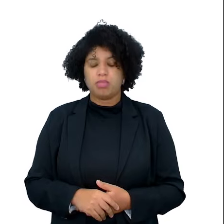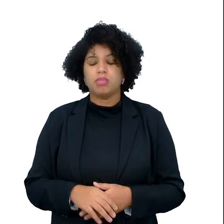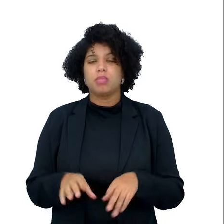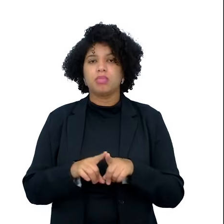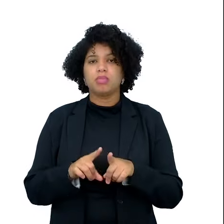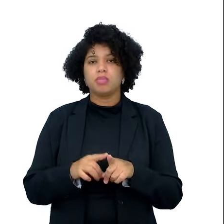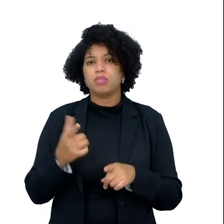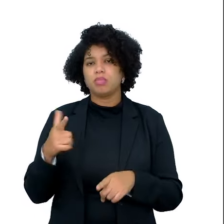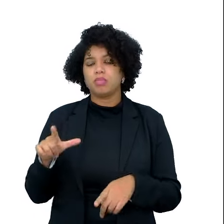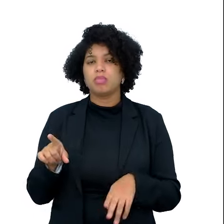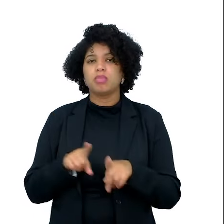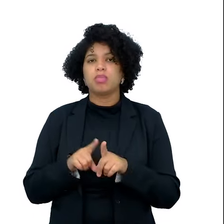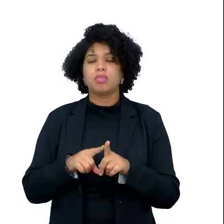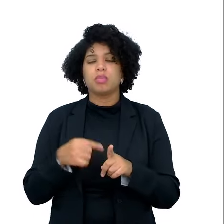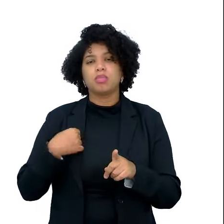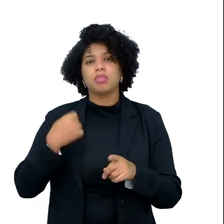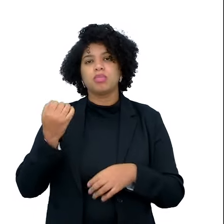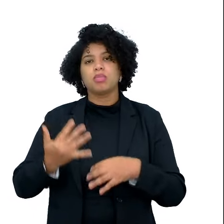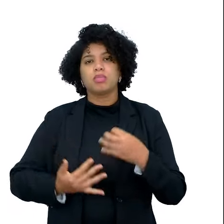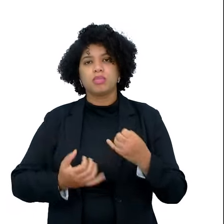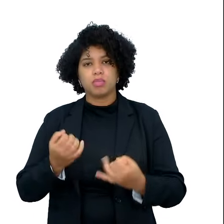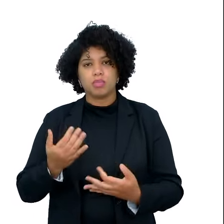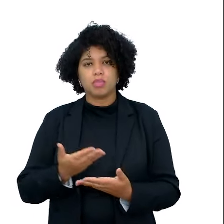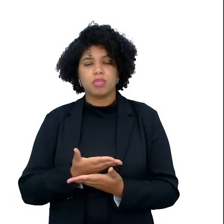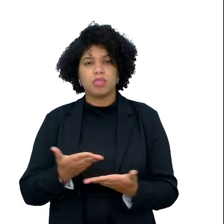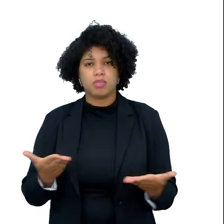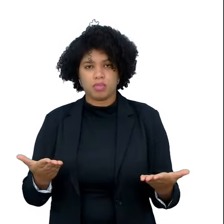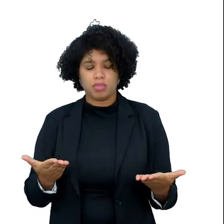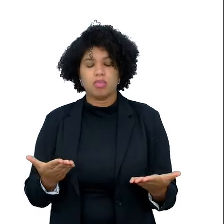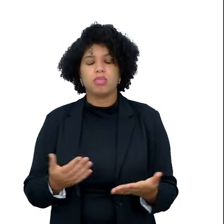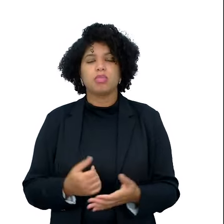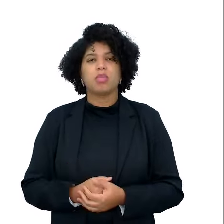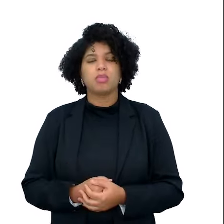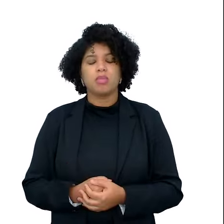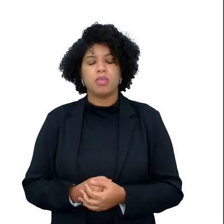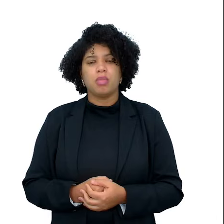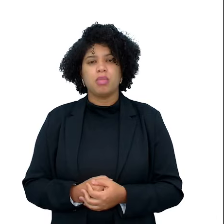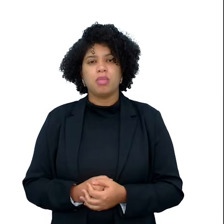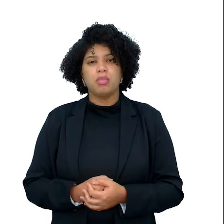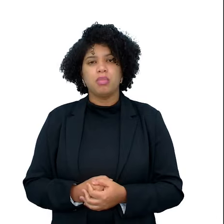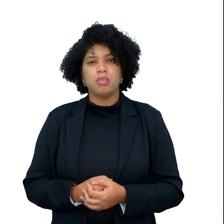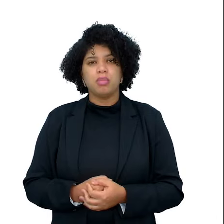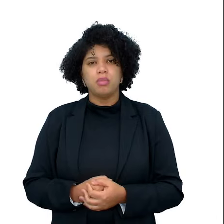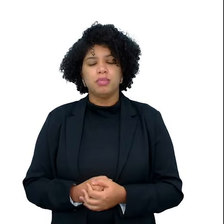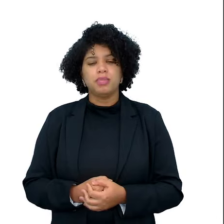ainda, a gente falou um pouquinho sobre essa questão do